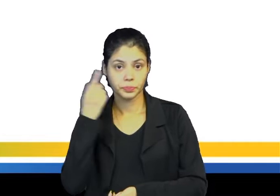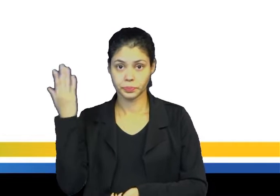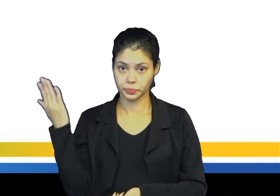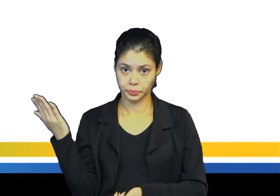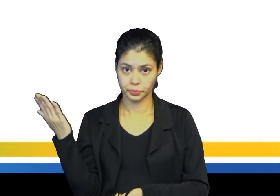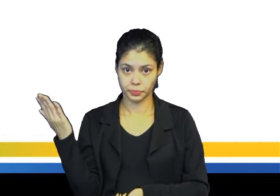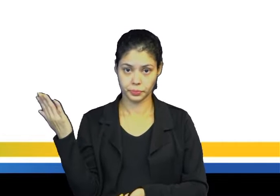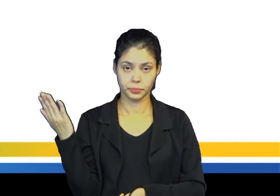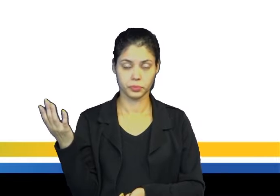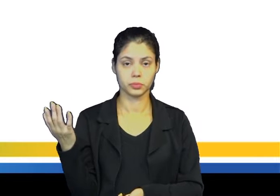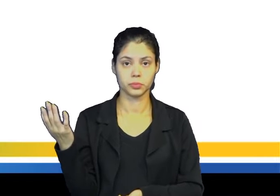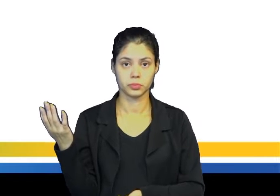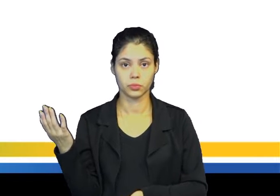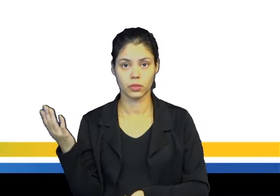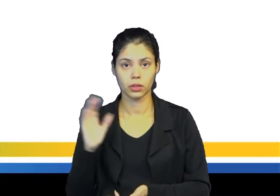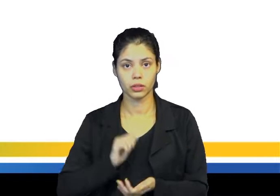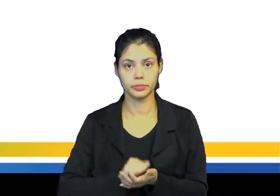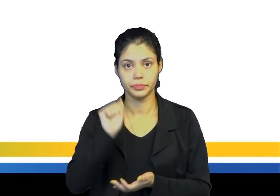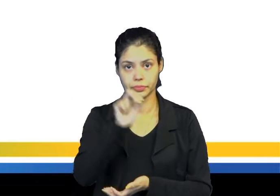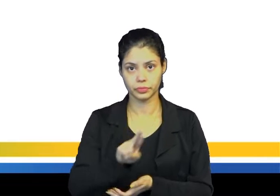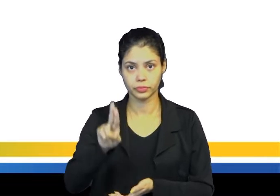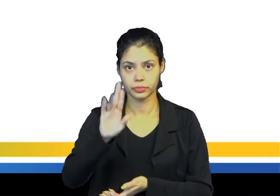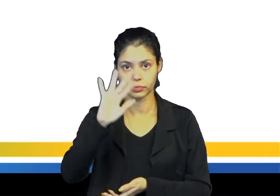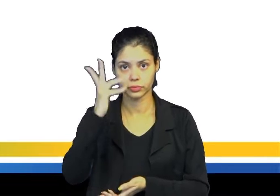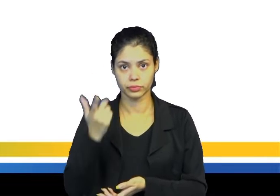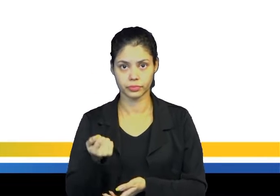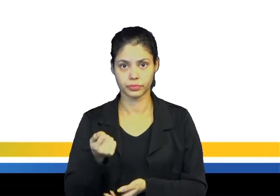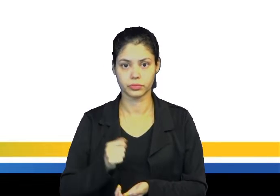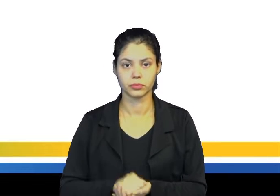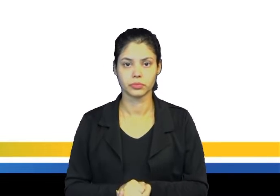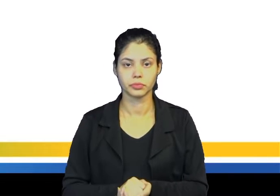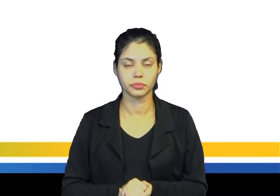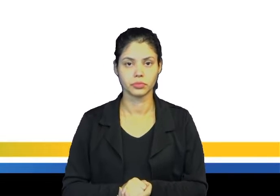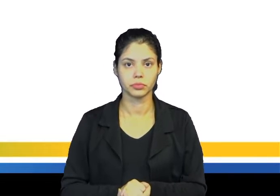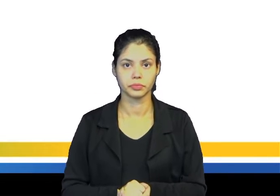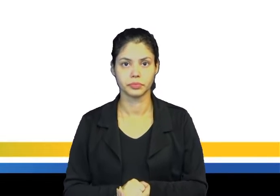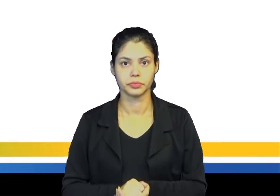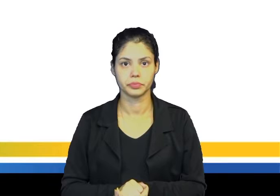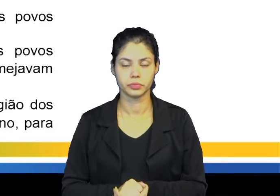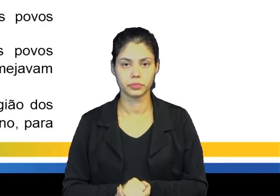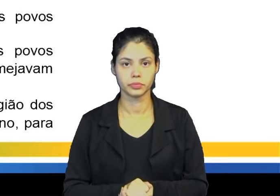mapa da ocupação europeia na África.